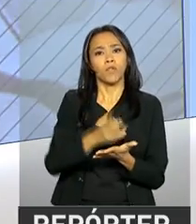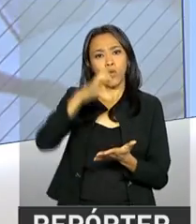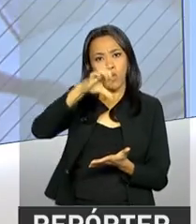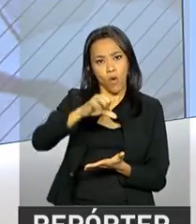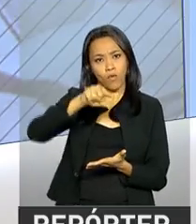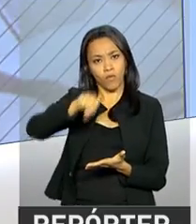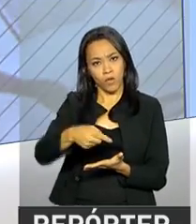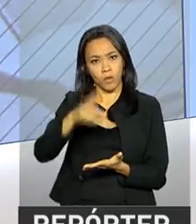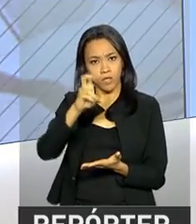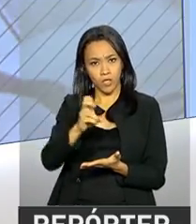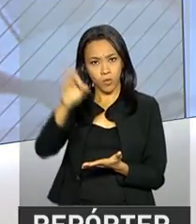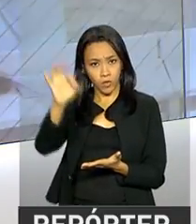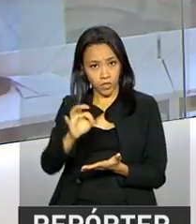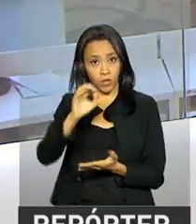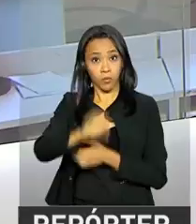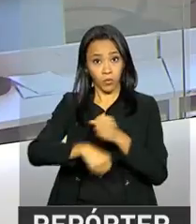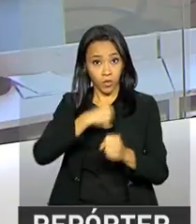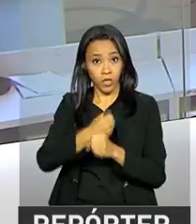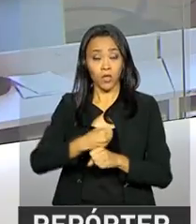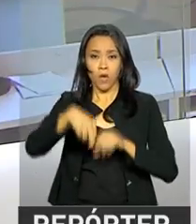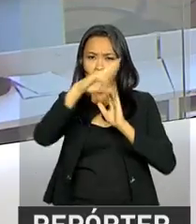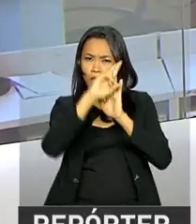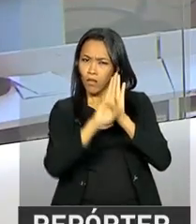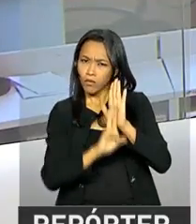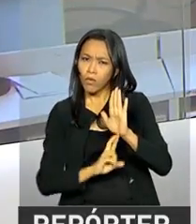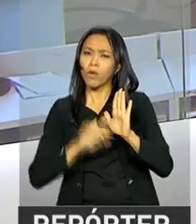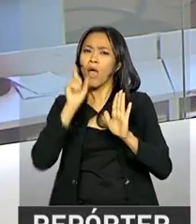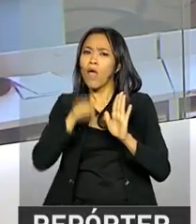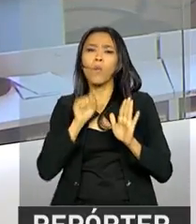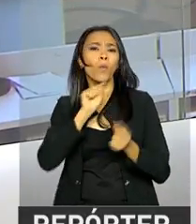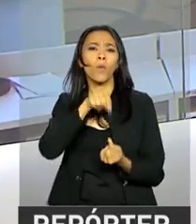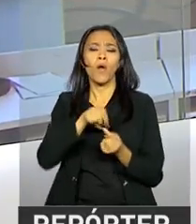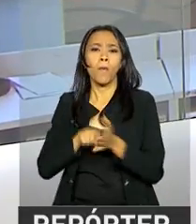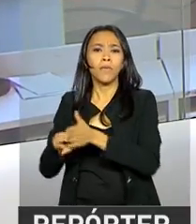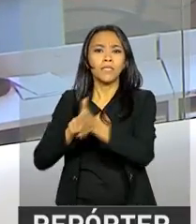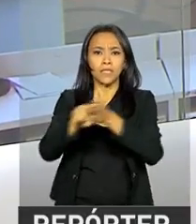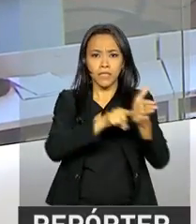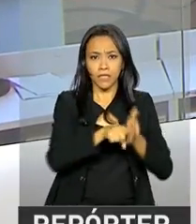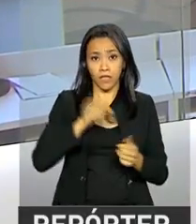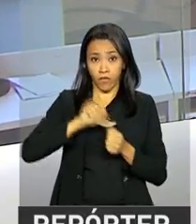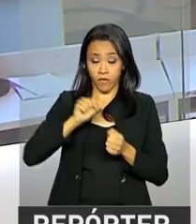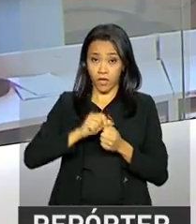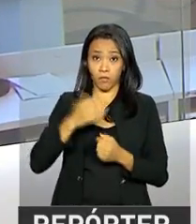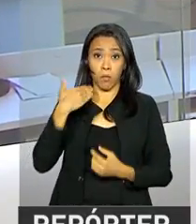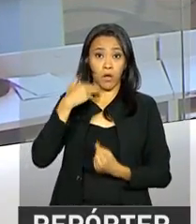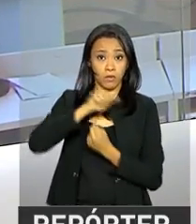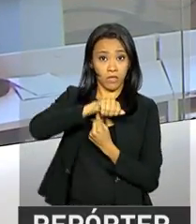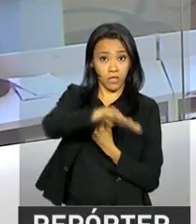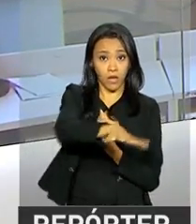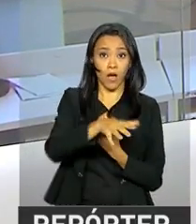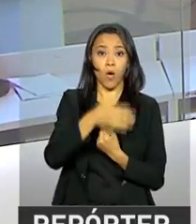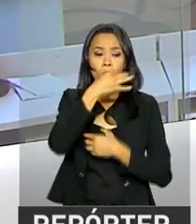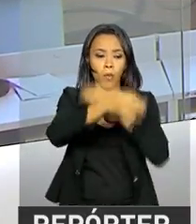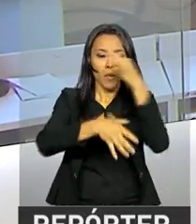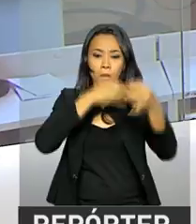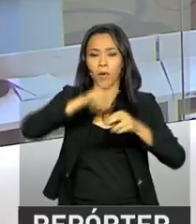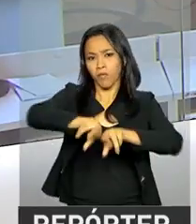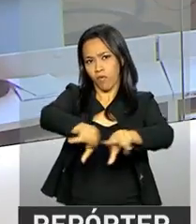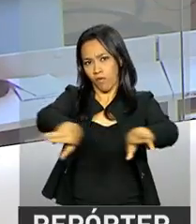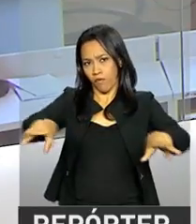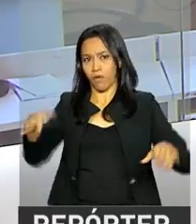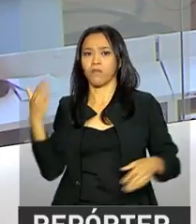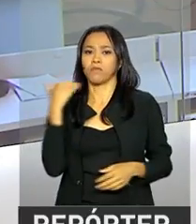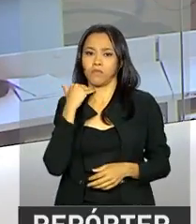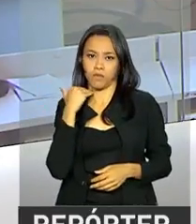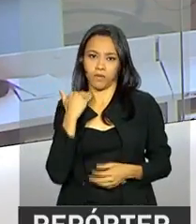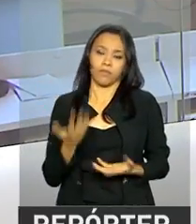ano o boletim Focus é uma pesquisa feita toda semana pelo banco central com mais de 100 instituições financeiras